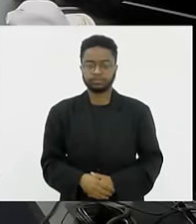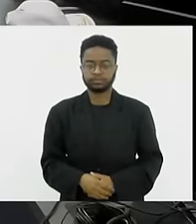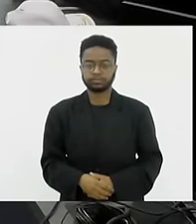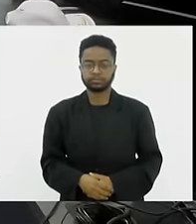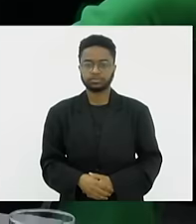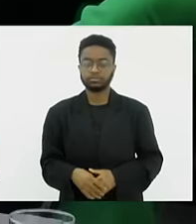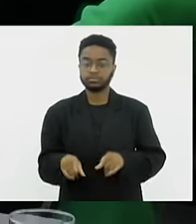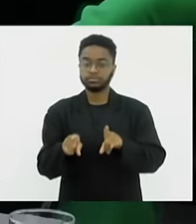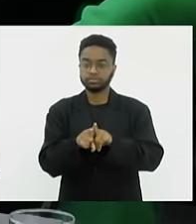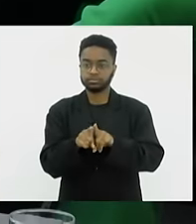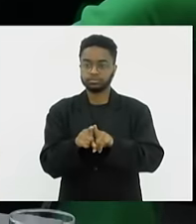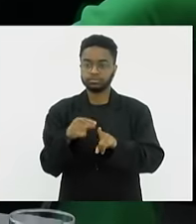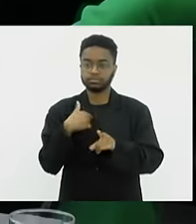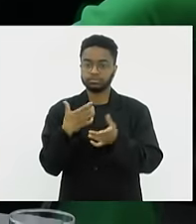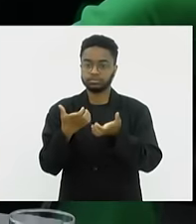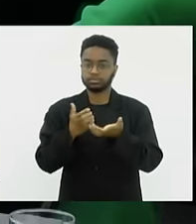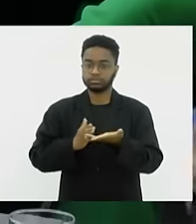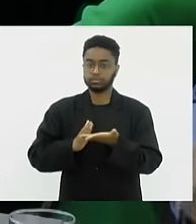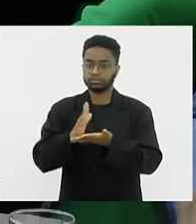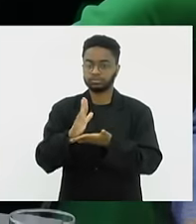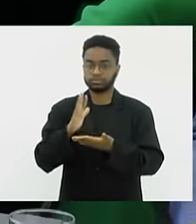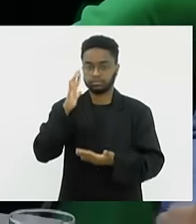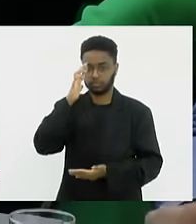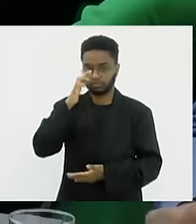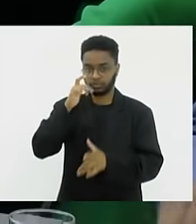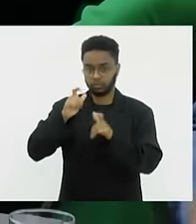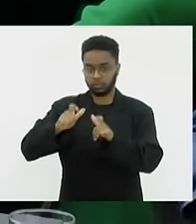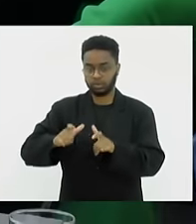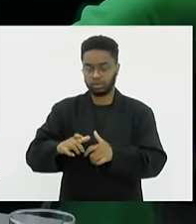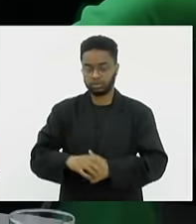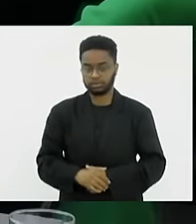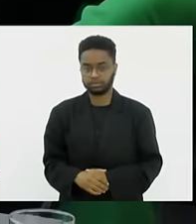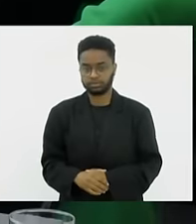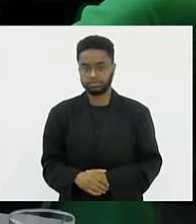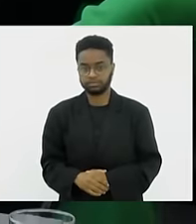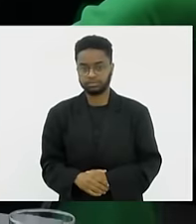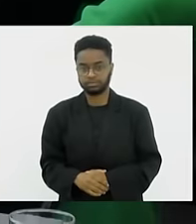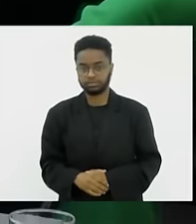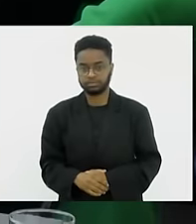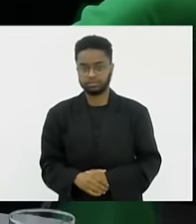E gostaria também de aprovar uma fiscalização em loco.